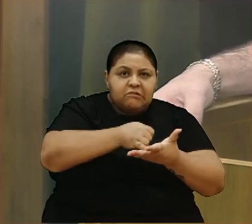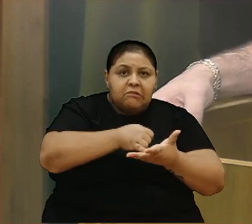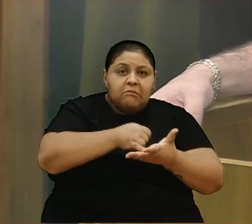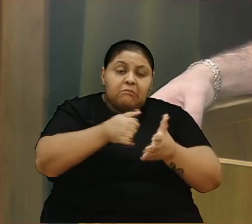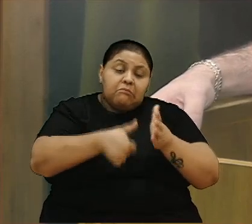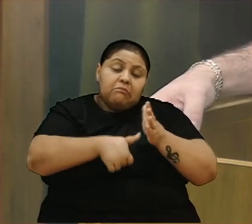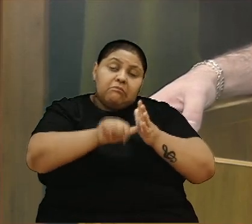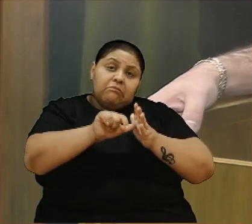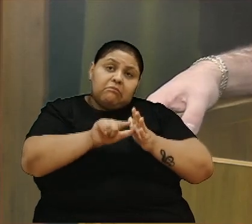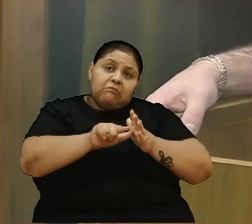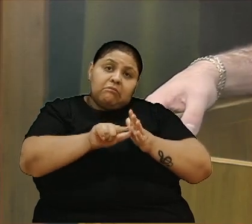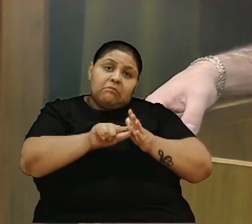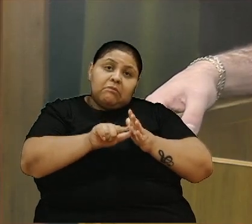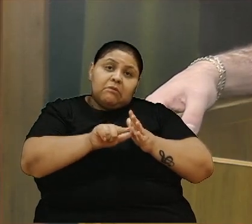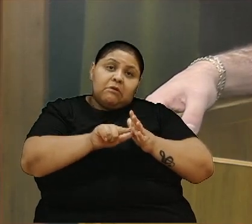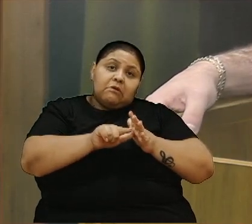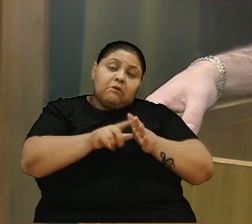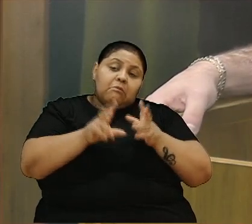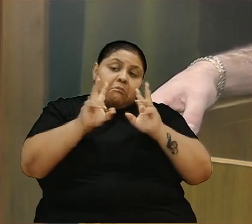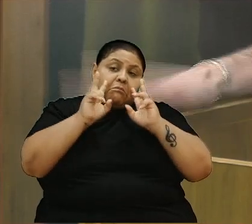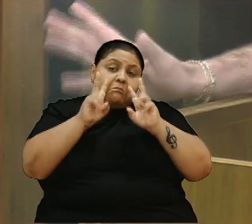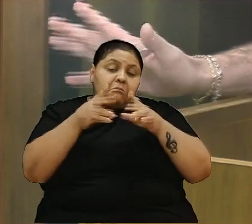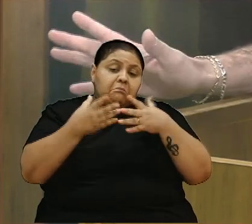momento, para ver se